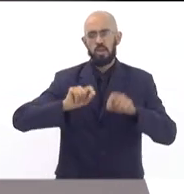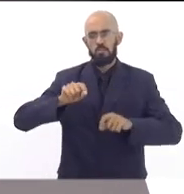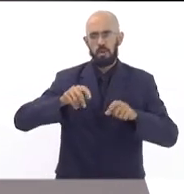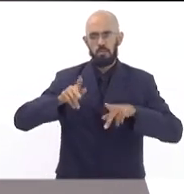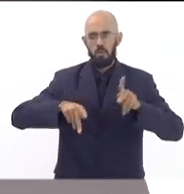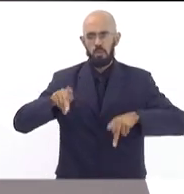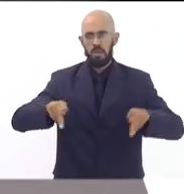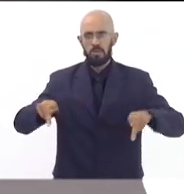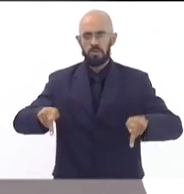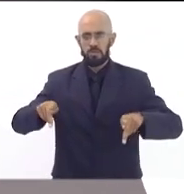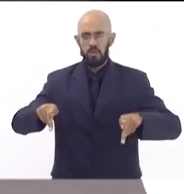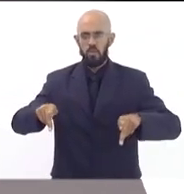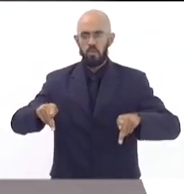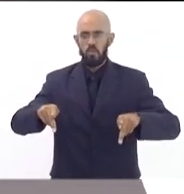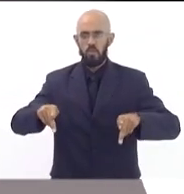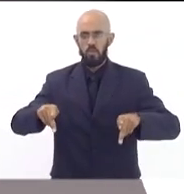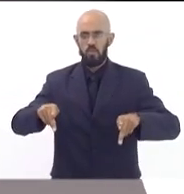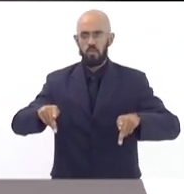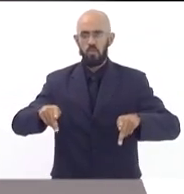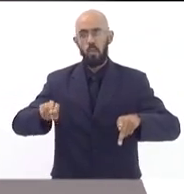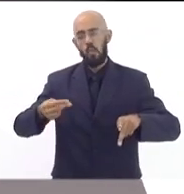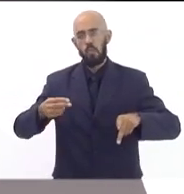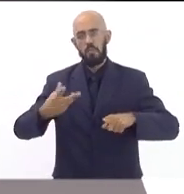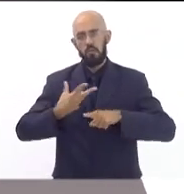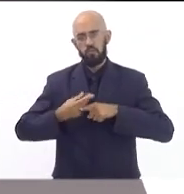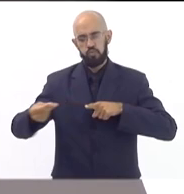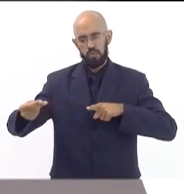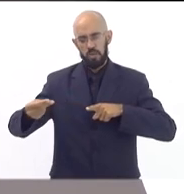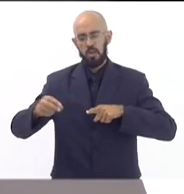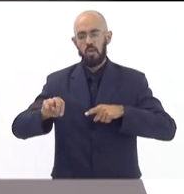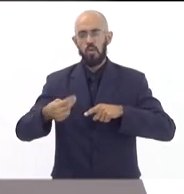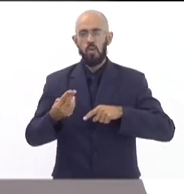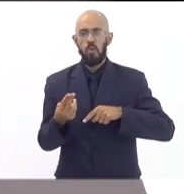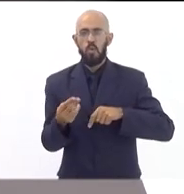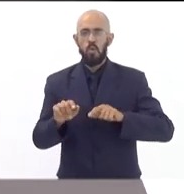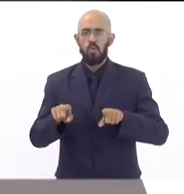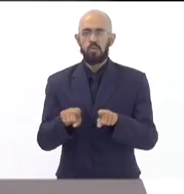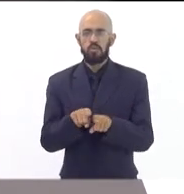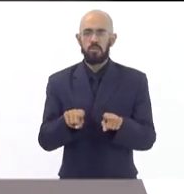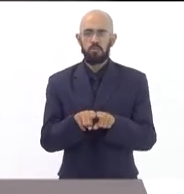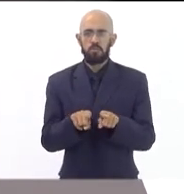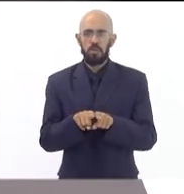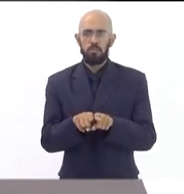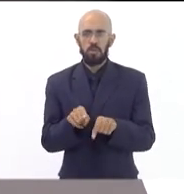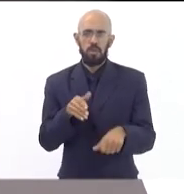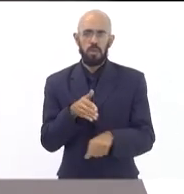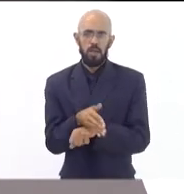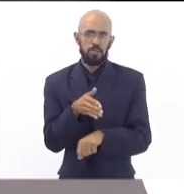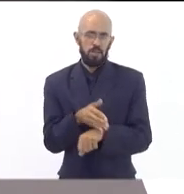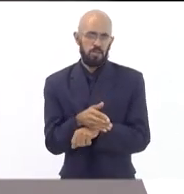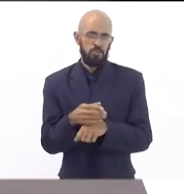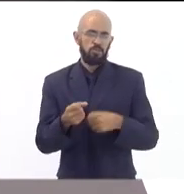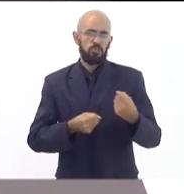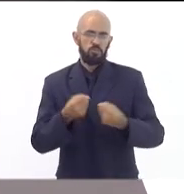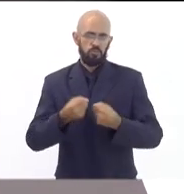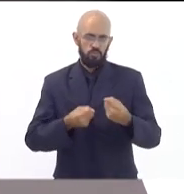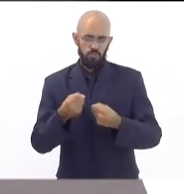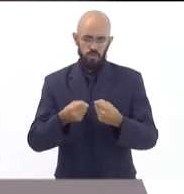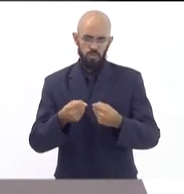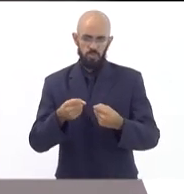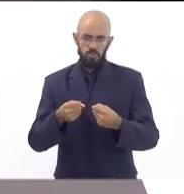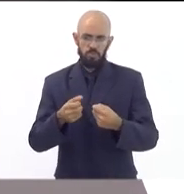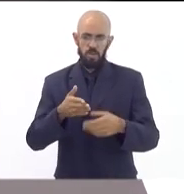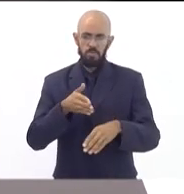circular ou para Rota de Fuga ou inclusive para circula acesso de veículos cruzar a via